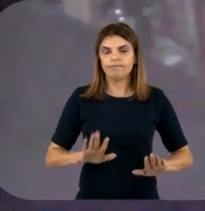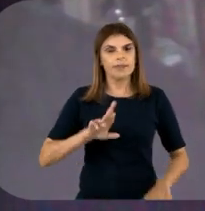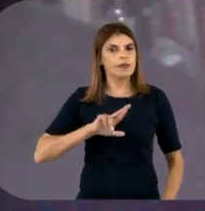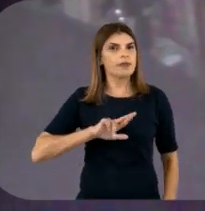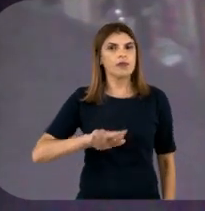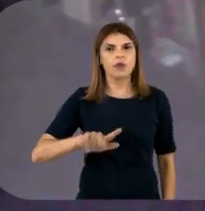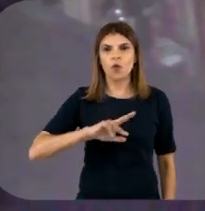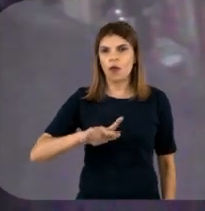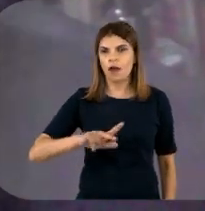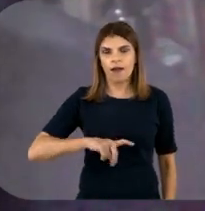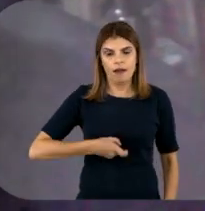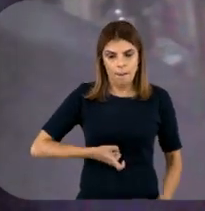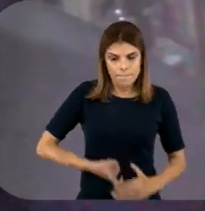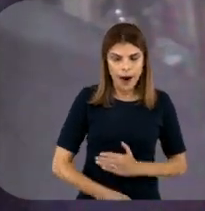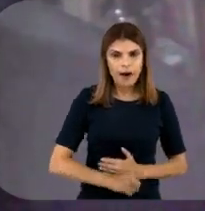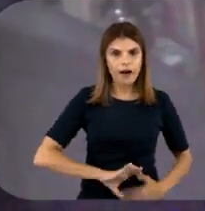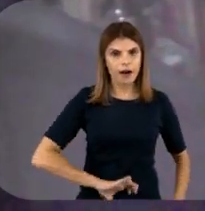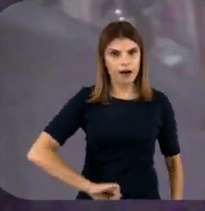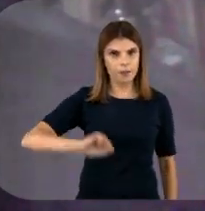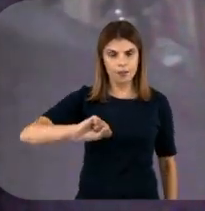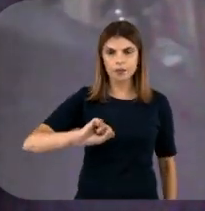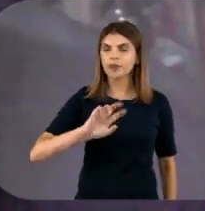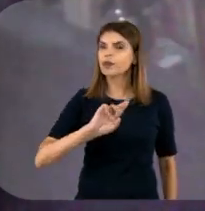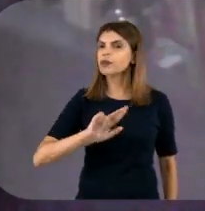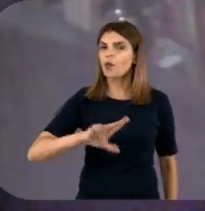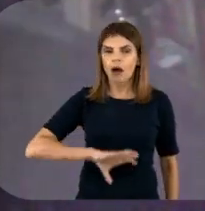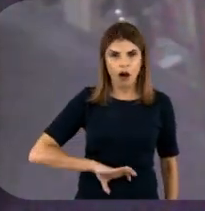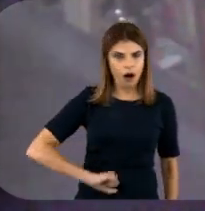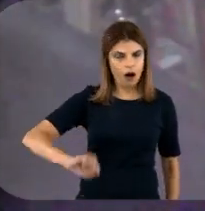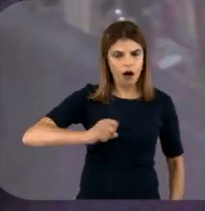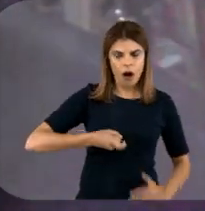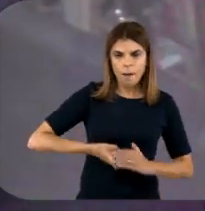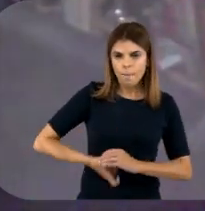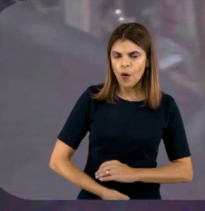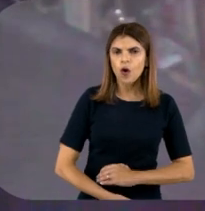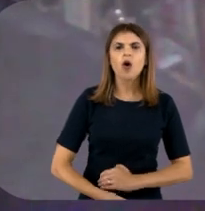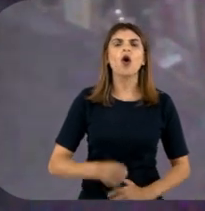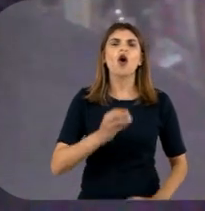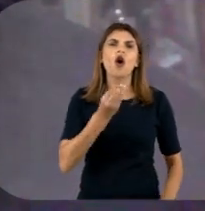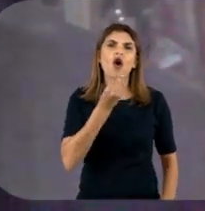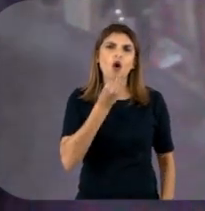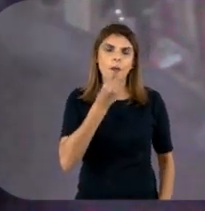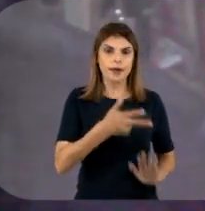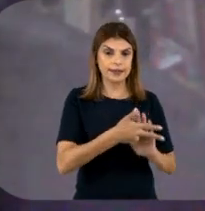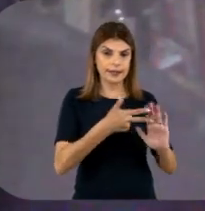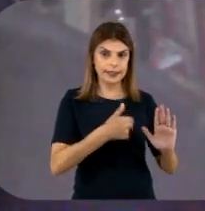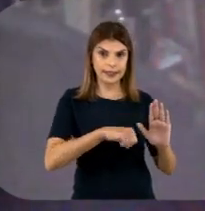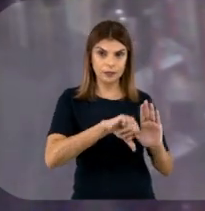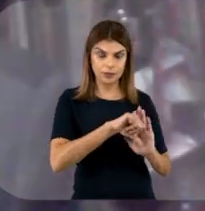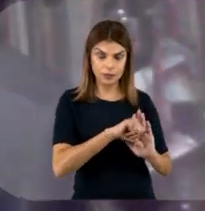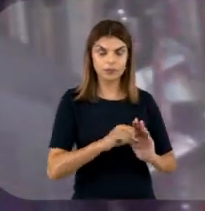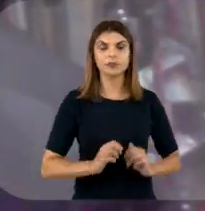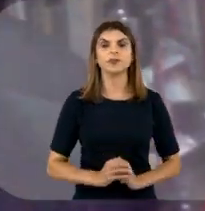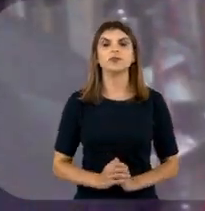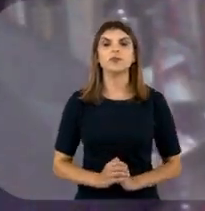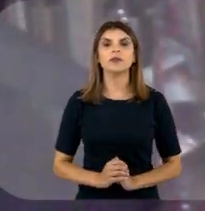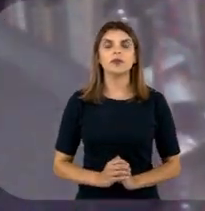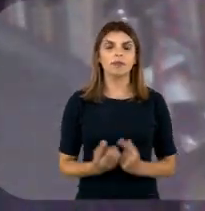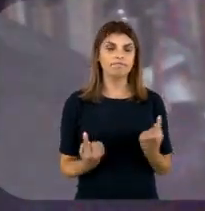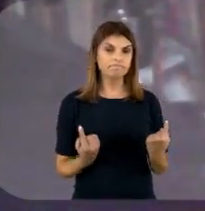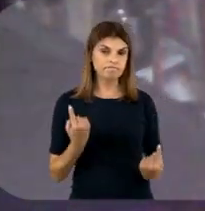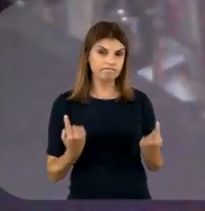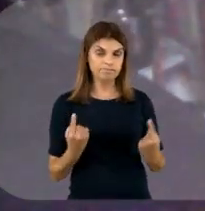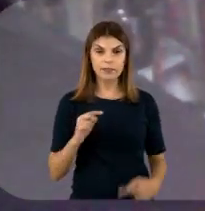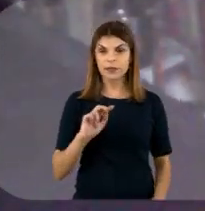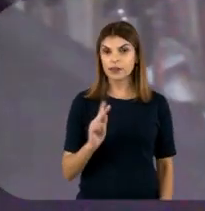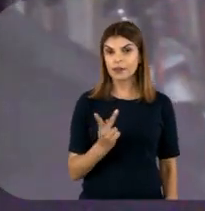considerada aborto. Portanto, não há abortamento, obviamente, criminoso. Pois bem,